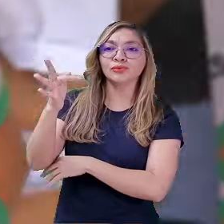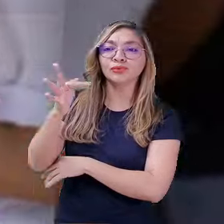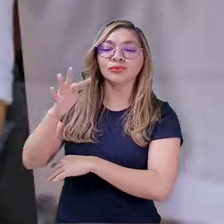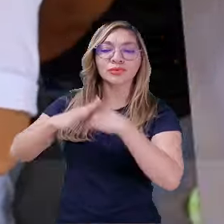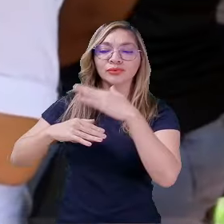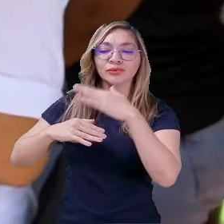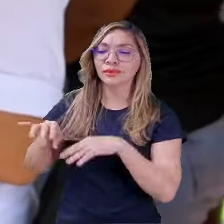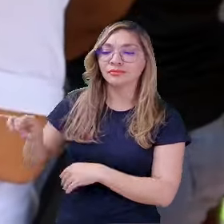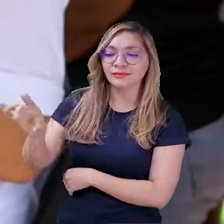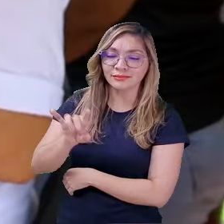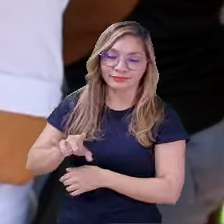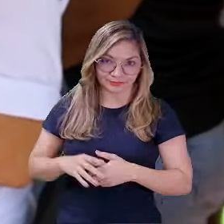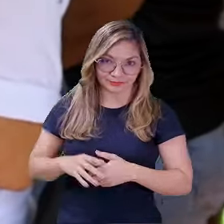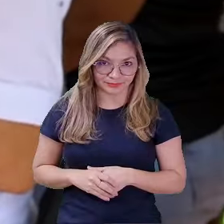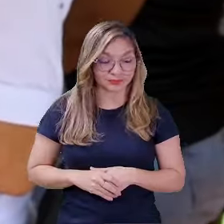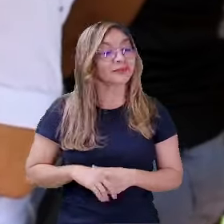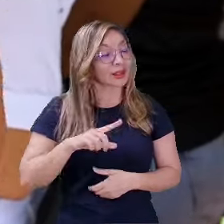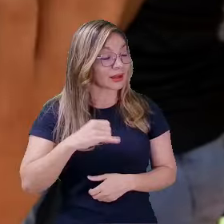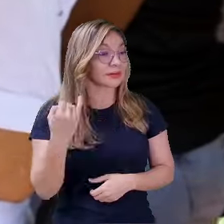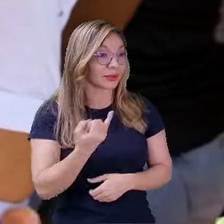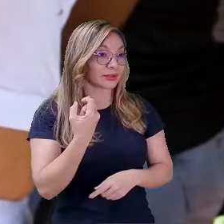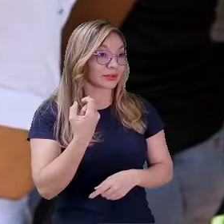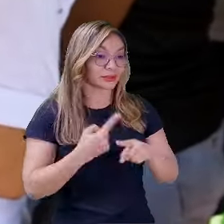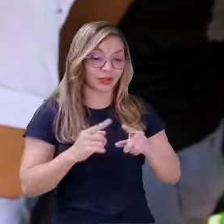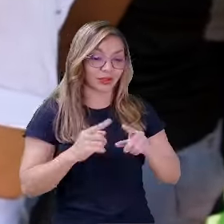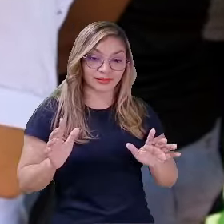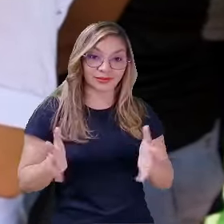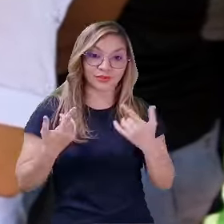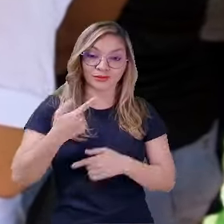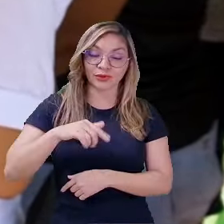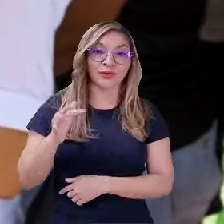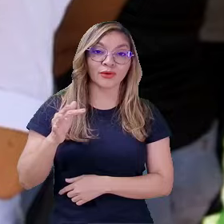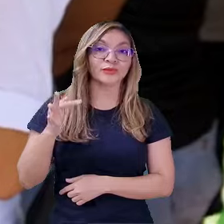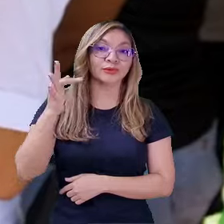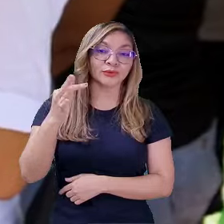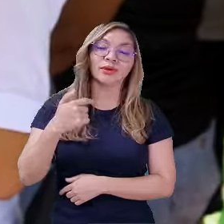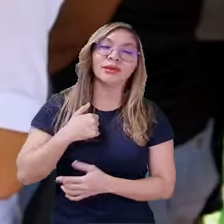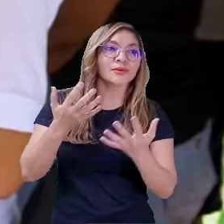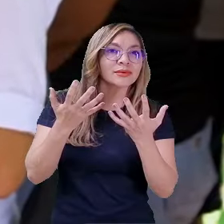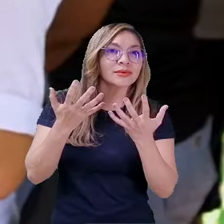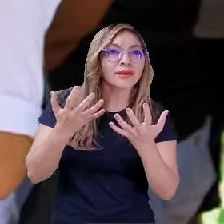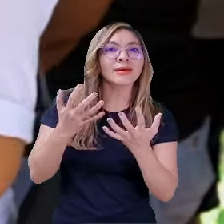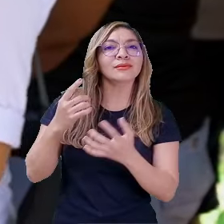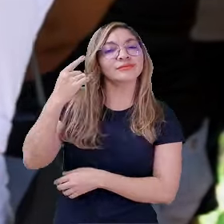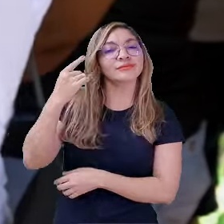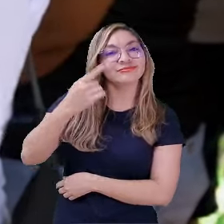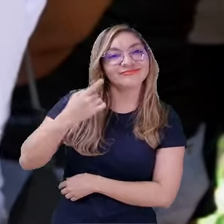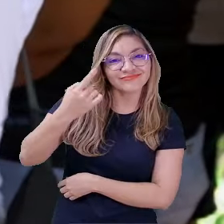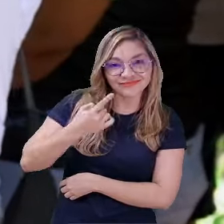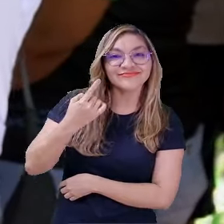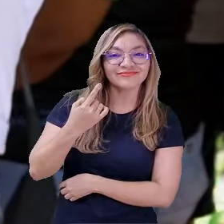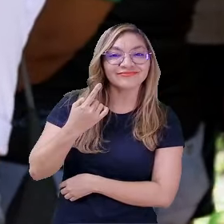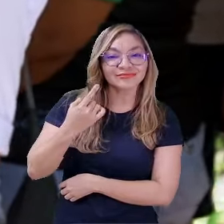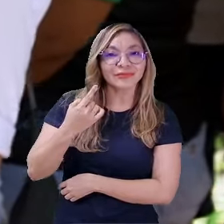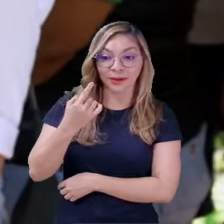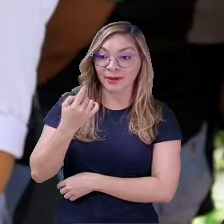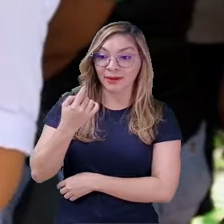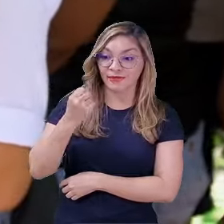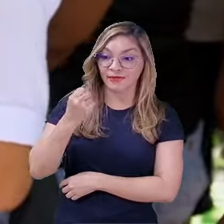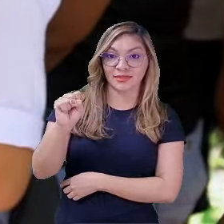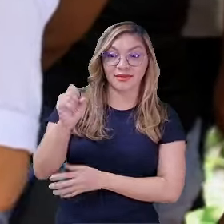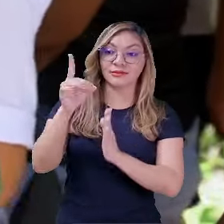importante porque é um incentivo para a gente lá no futuro. Eu pretendo ser advogada. Advogada para defender os direitos das